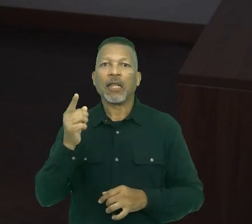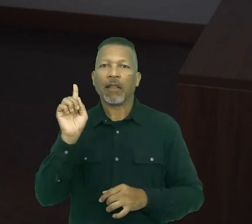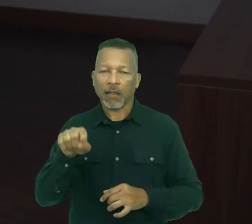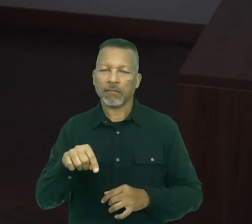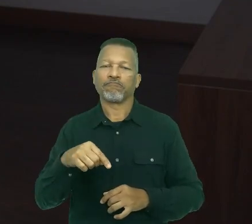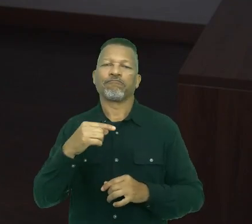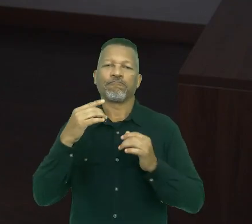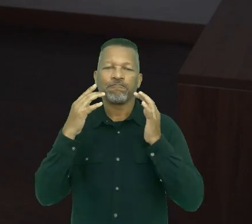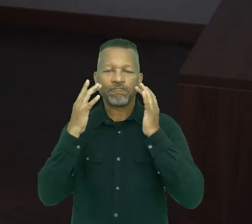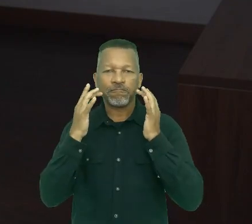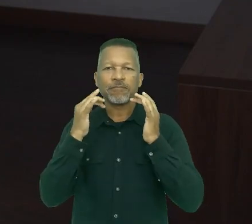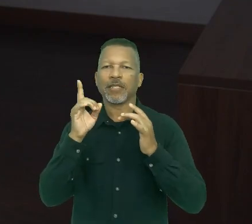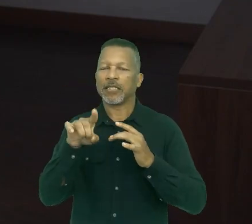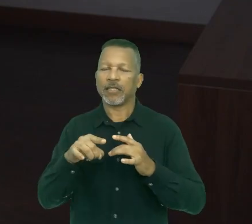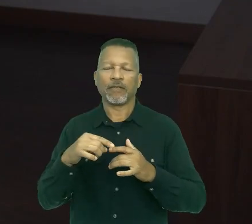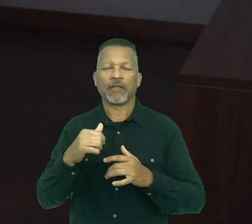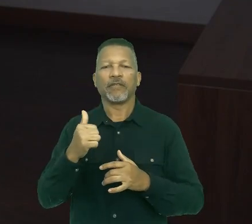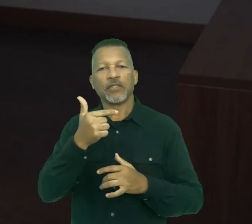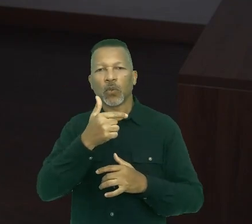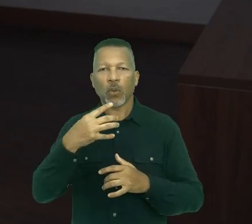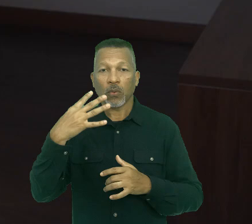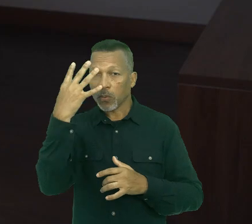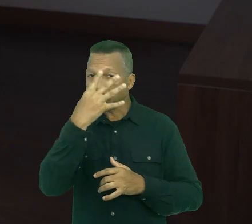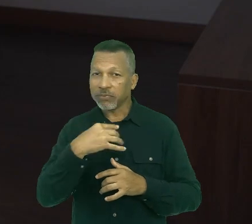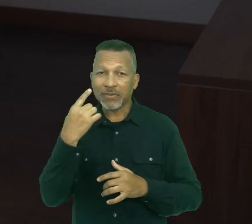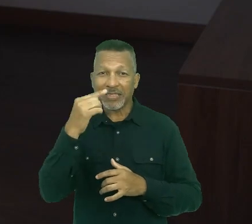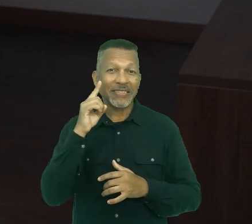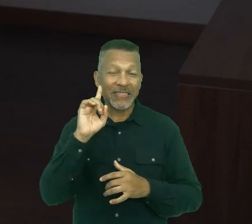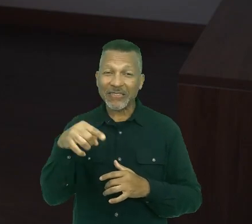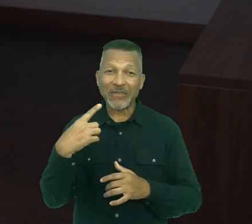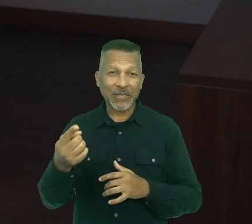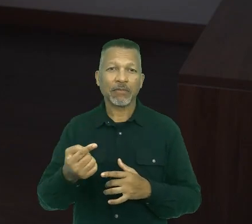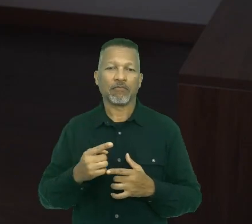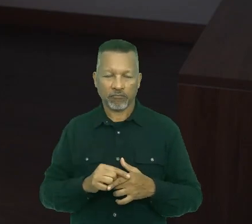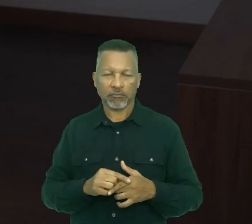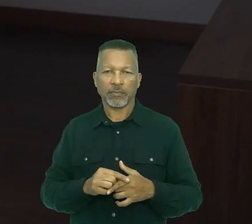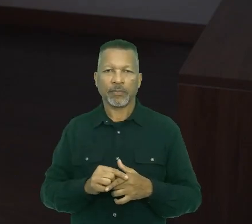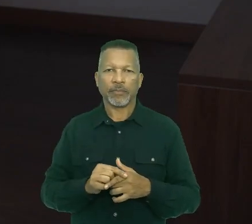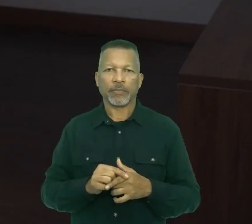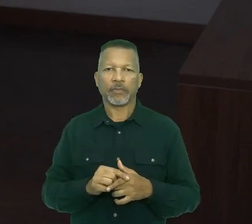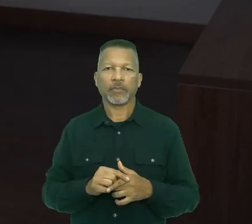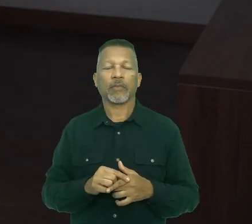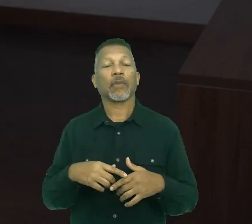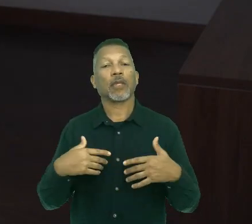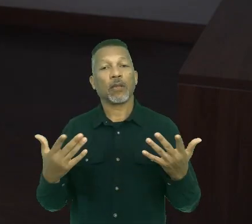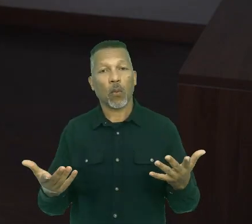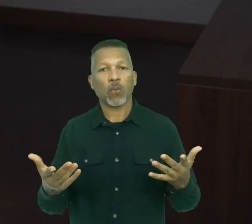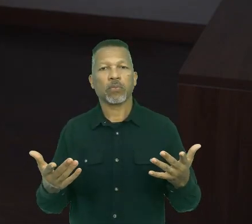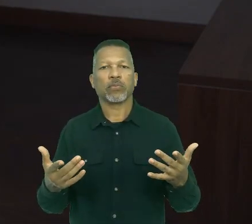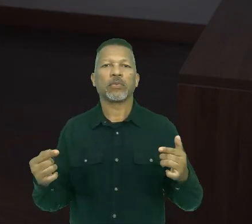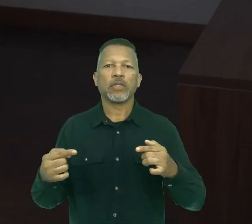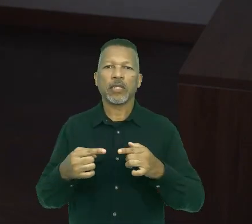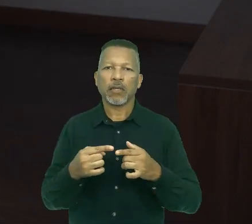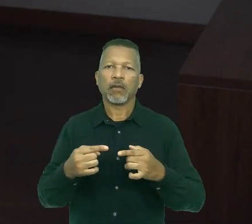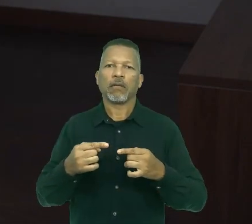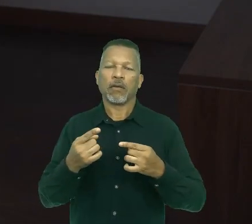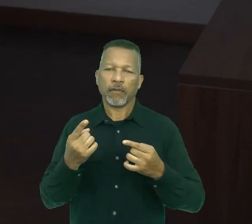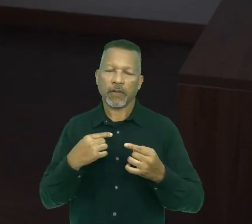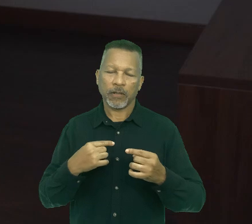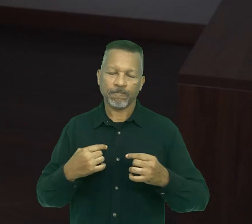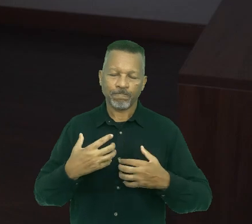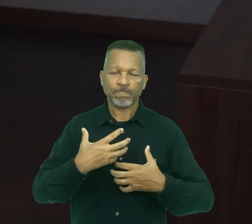teatro 24 horas por dia. Era uma coisa assim, a gente falava direto. O teatro é filosofia ligada ao teatro. Então isso foi o que me moveu e que me